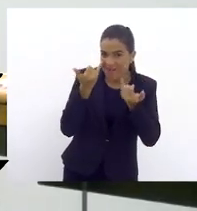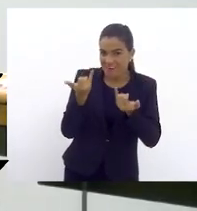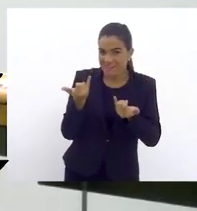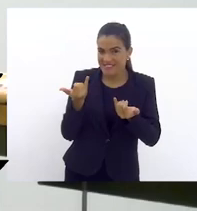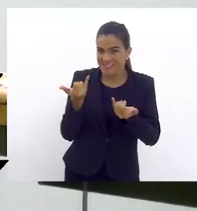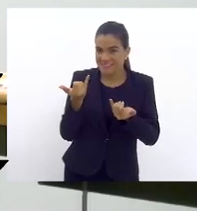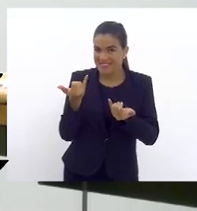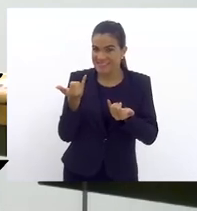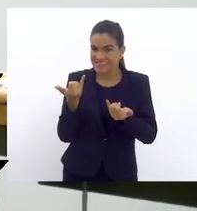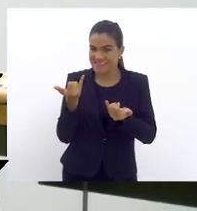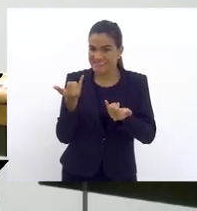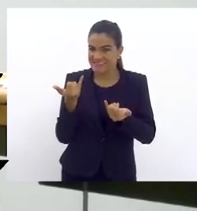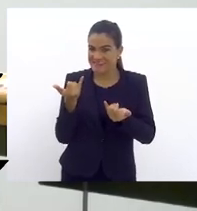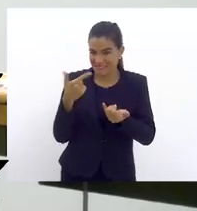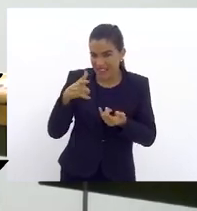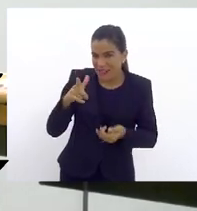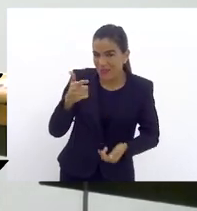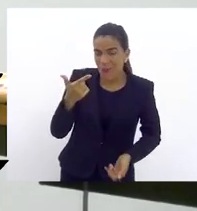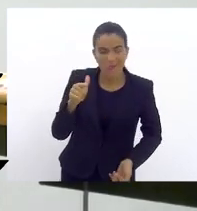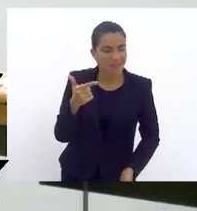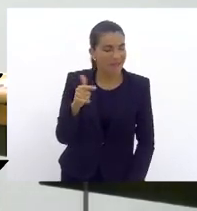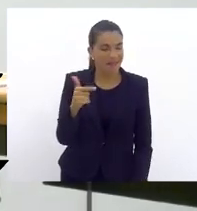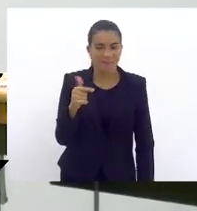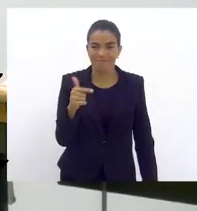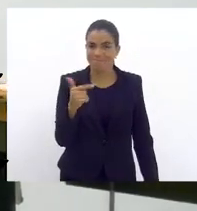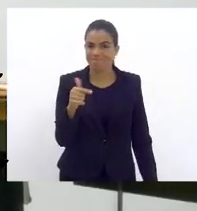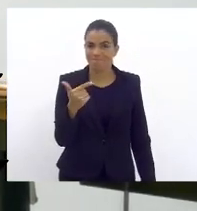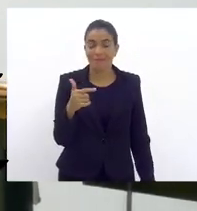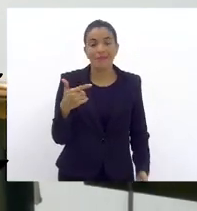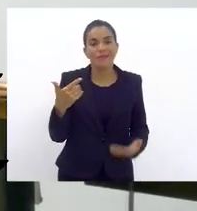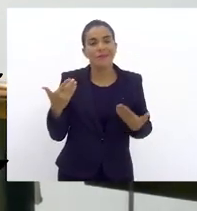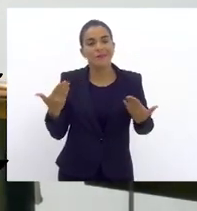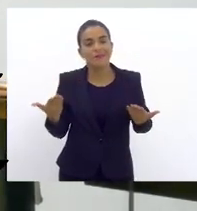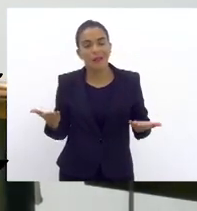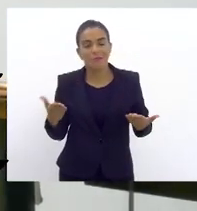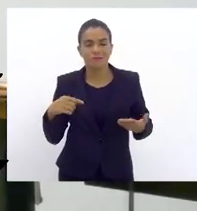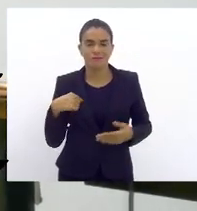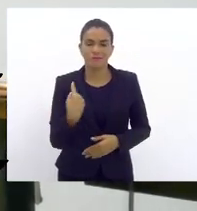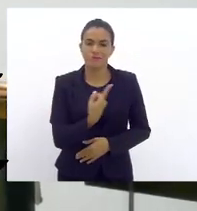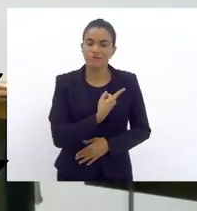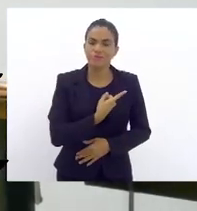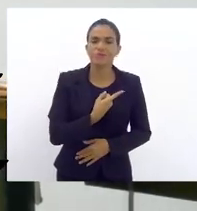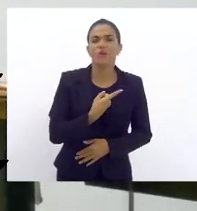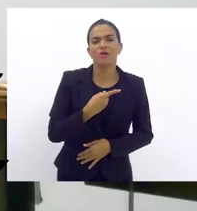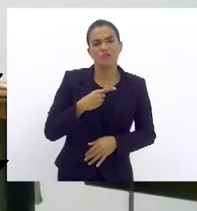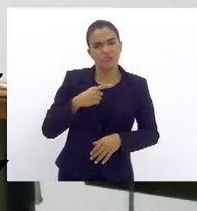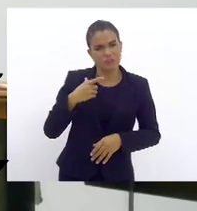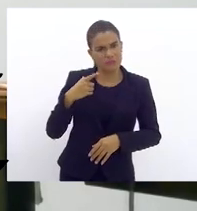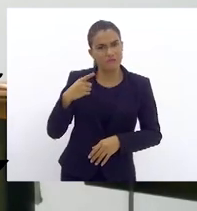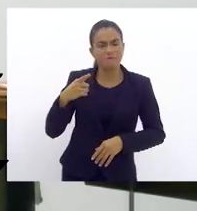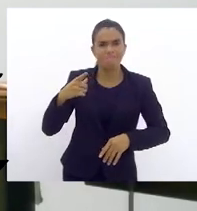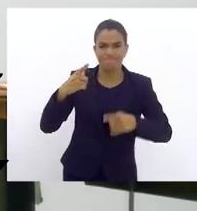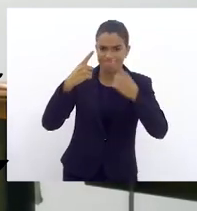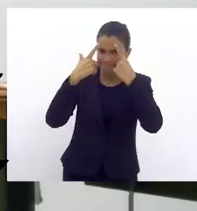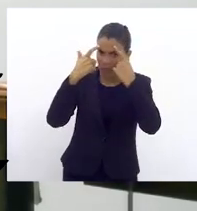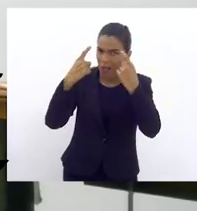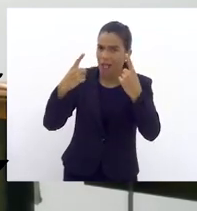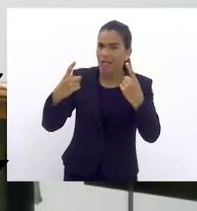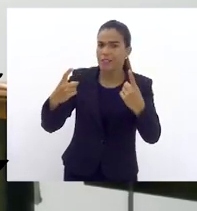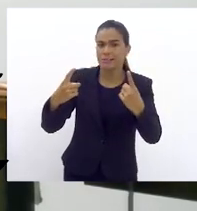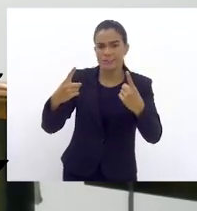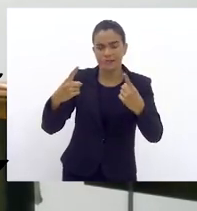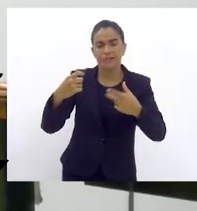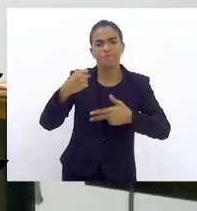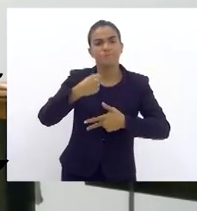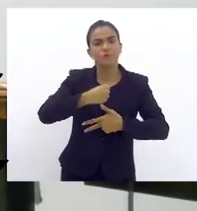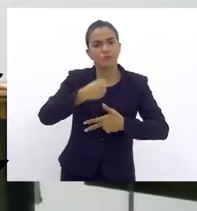ser ouvido e pertencer isso não acontece então assim a gente teve a gente sofreu violência a respeito do poder público